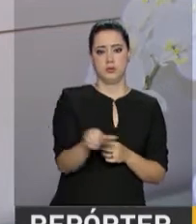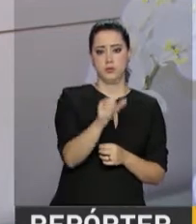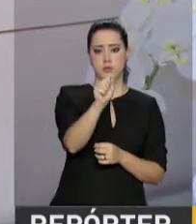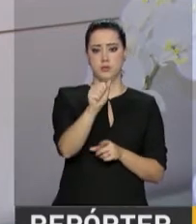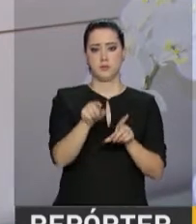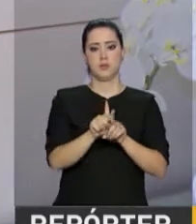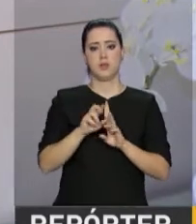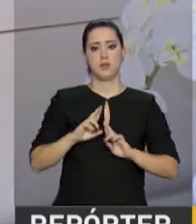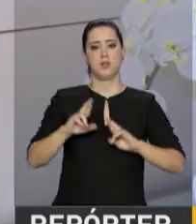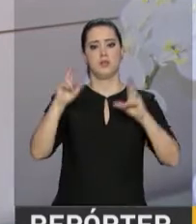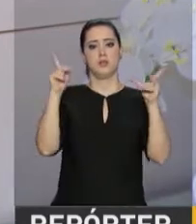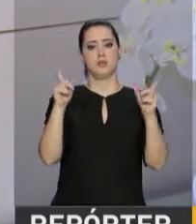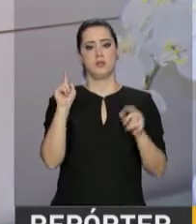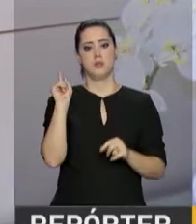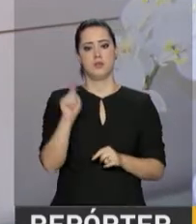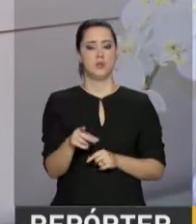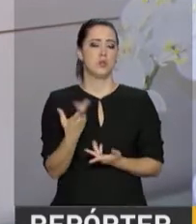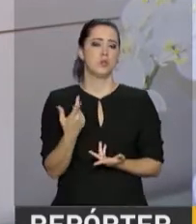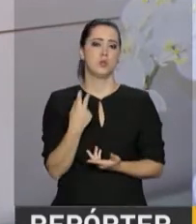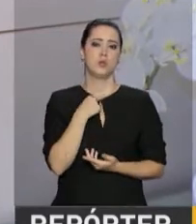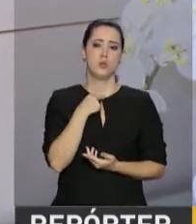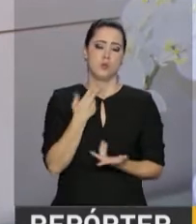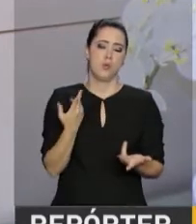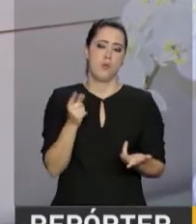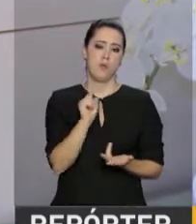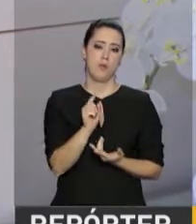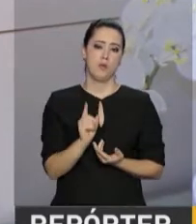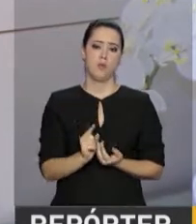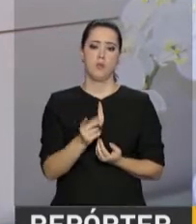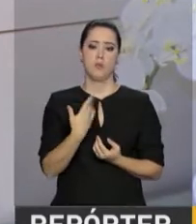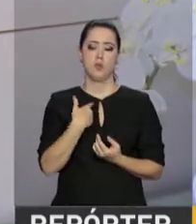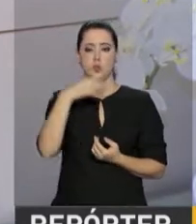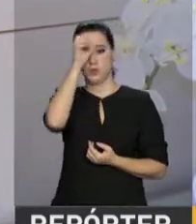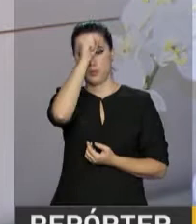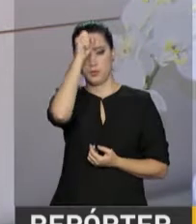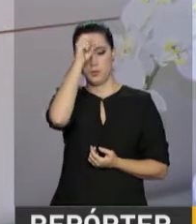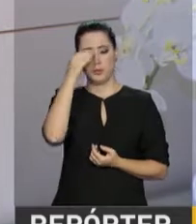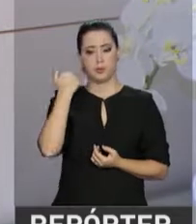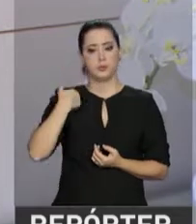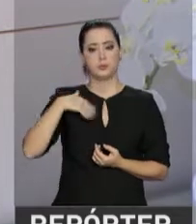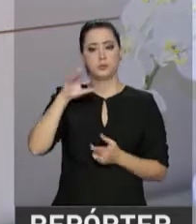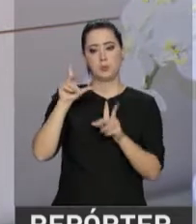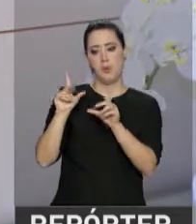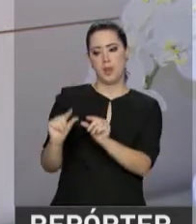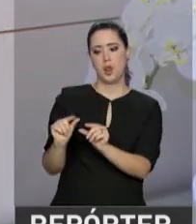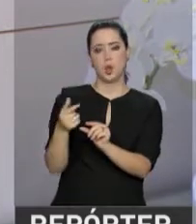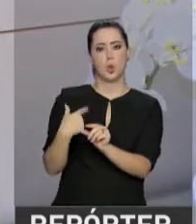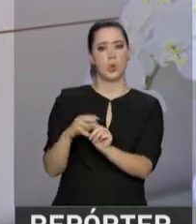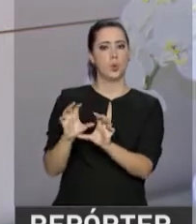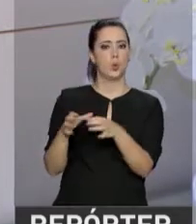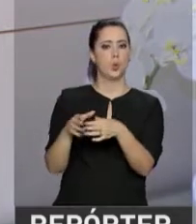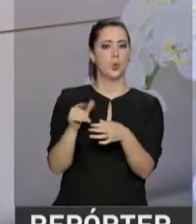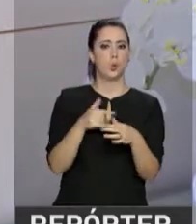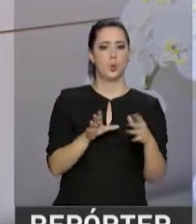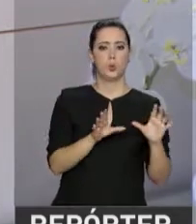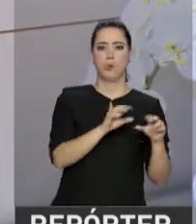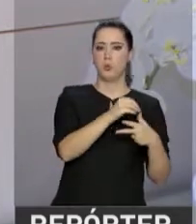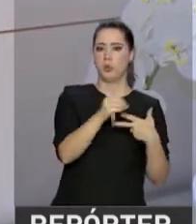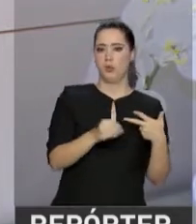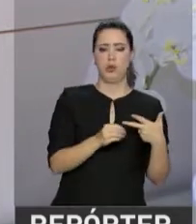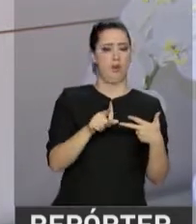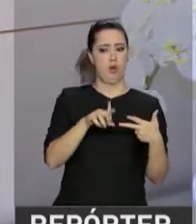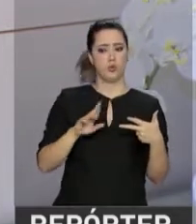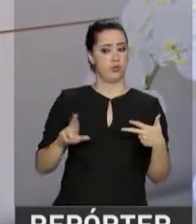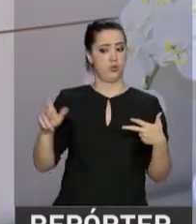diferenciada então então que ele tem um nível de aprendizado menor do que o público do enem não é